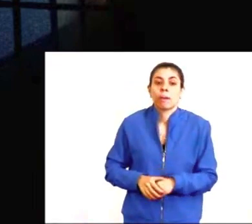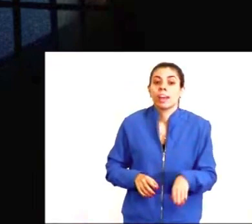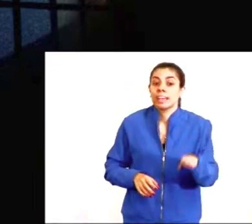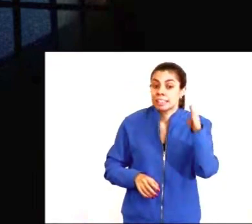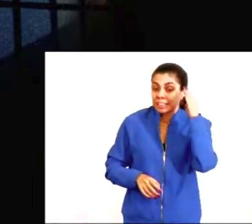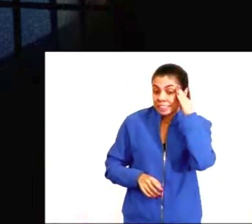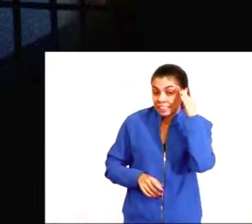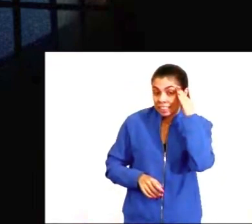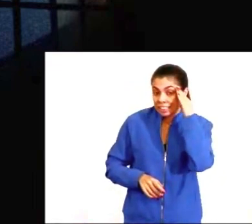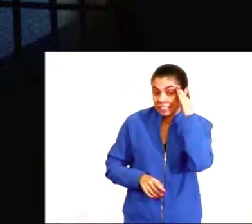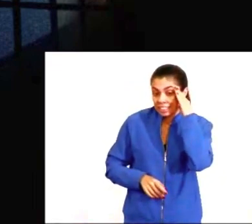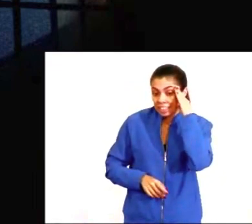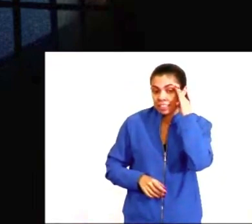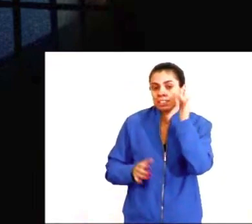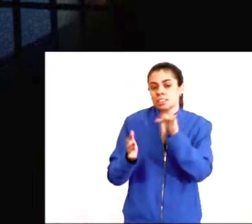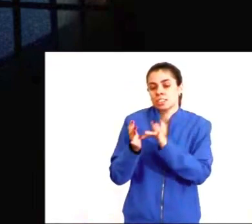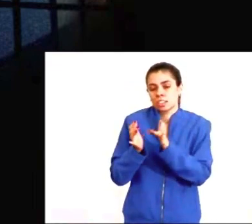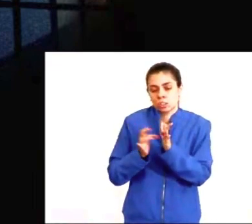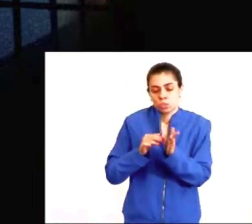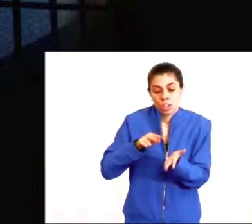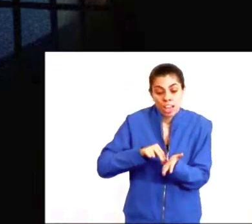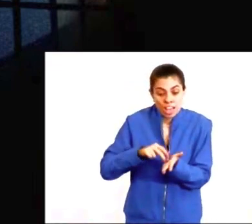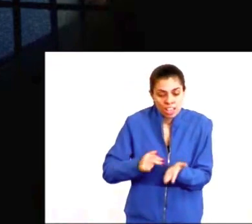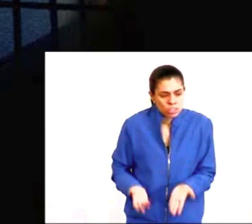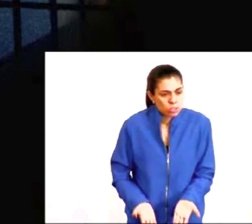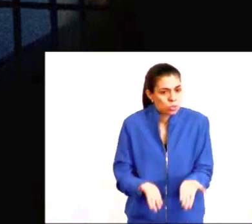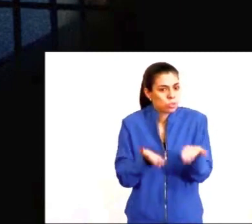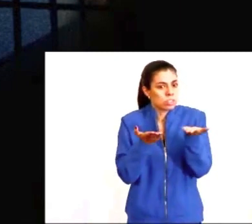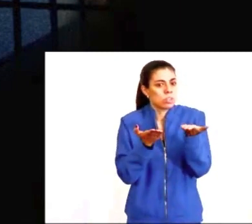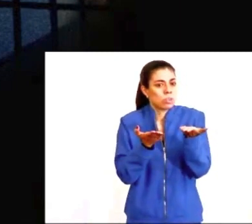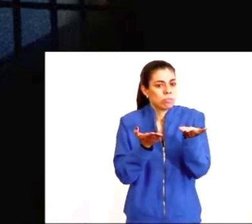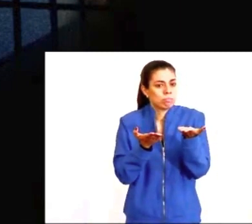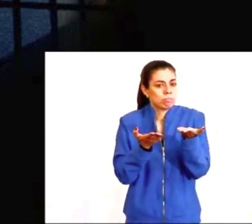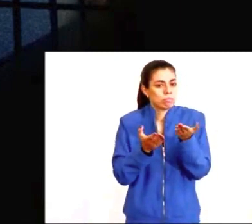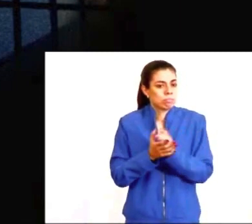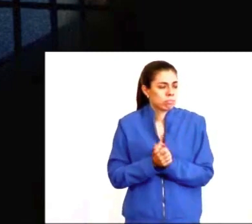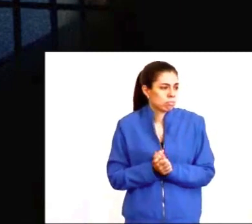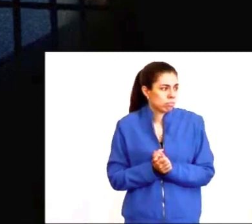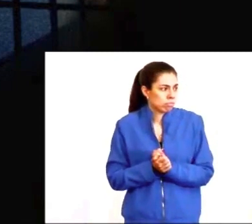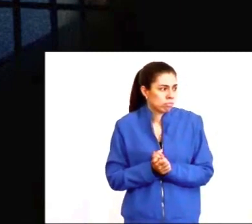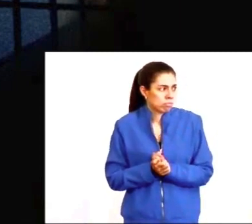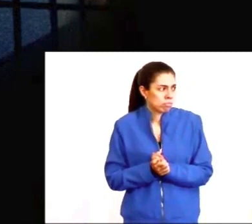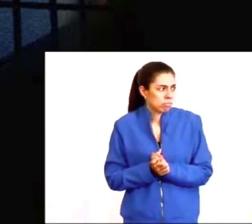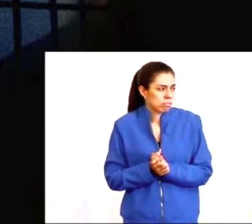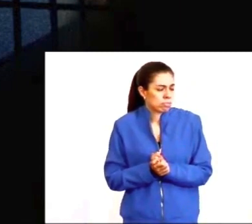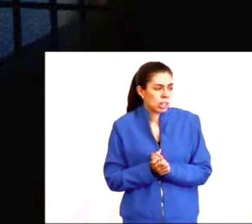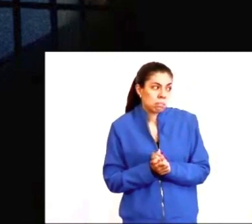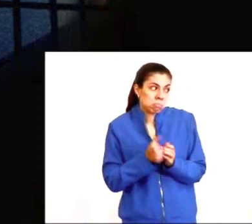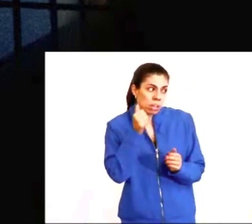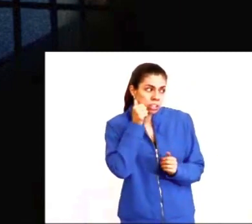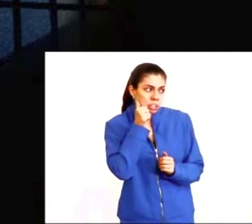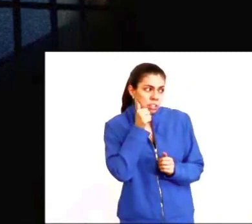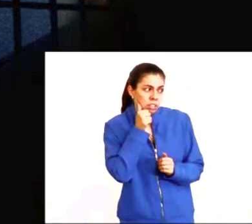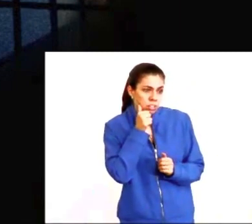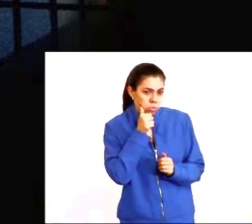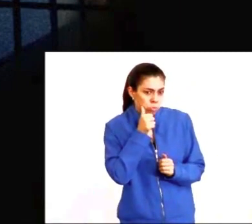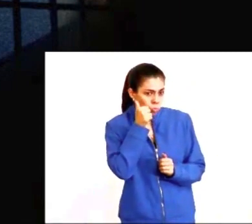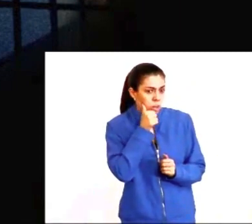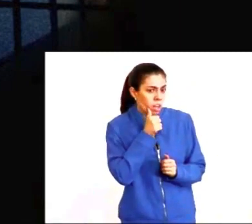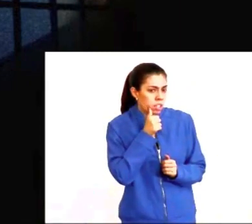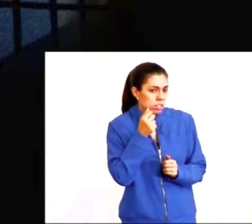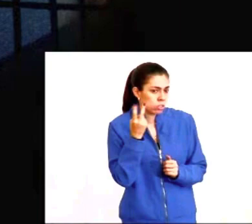novo ainda é esse conceito, ressurreição. E então, esta